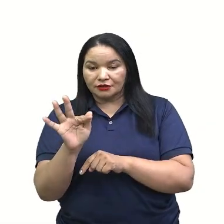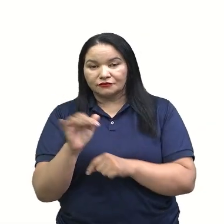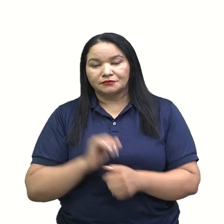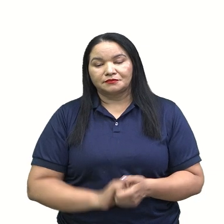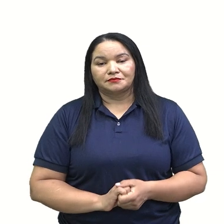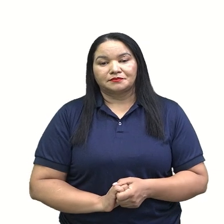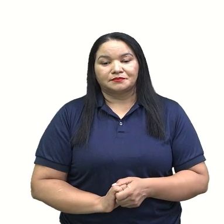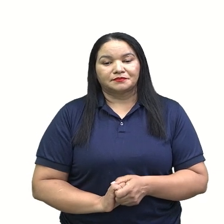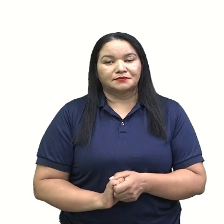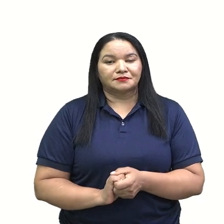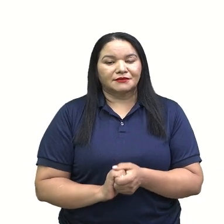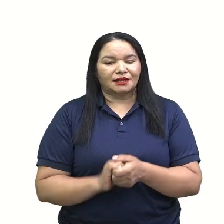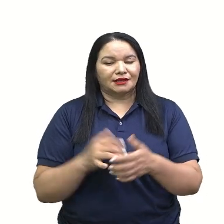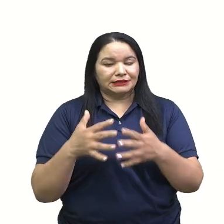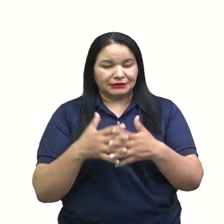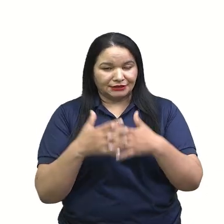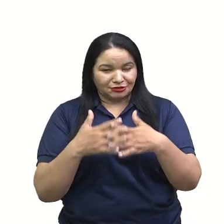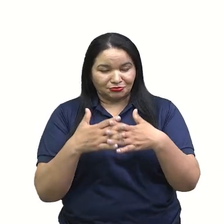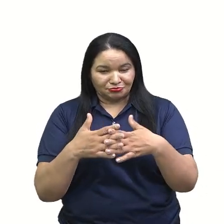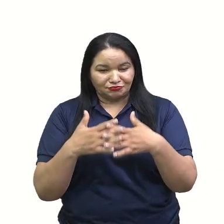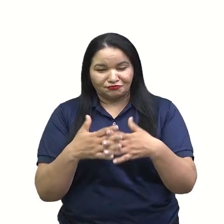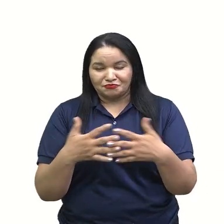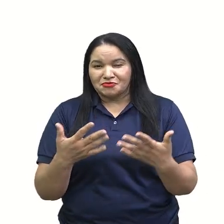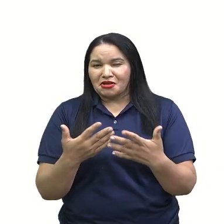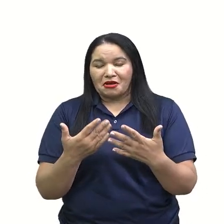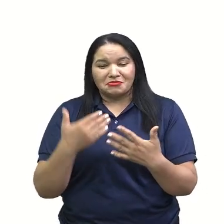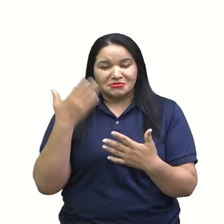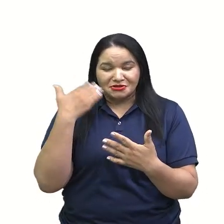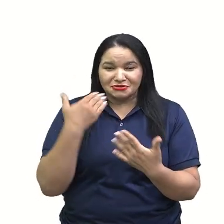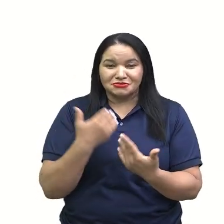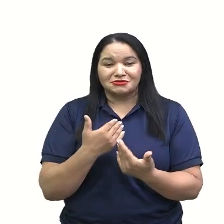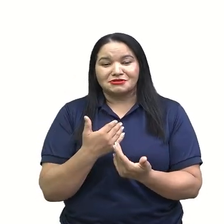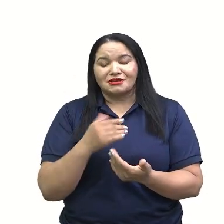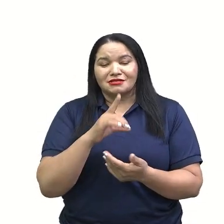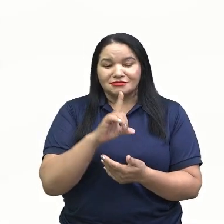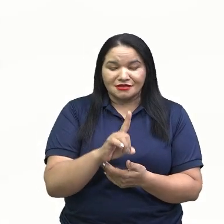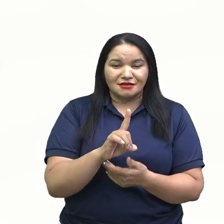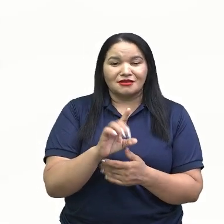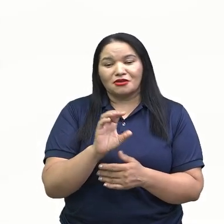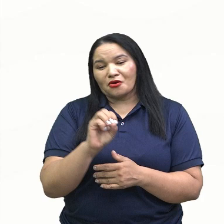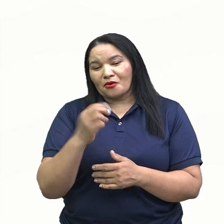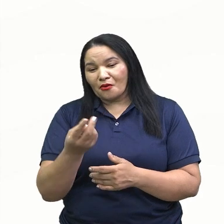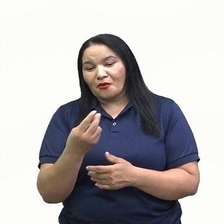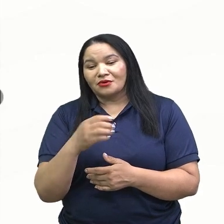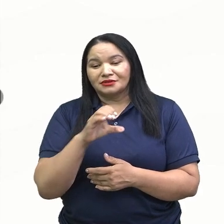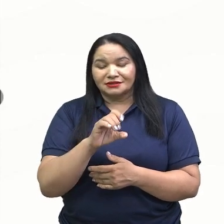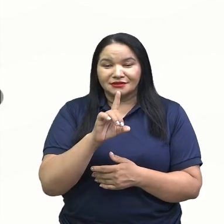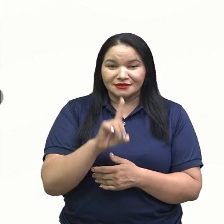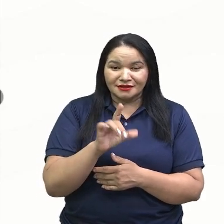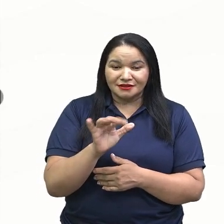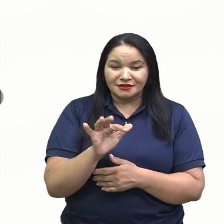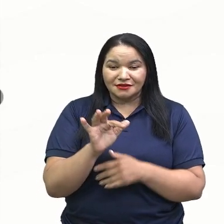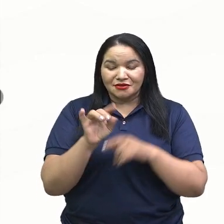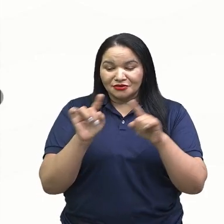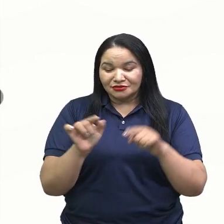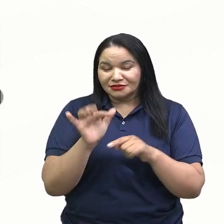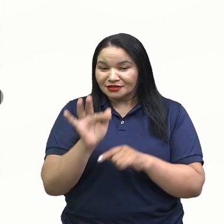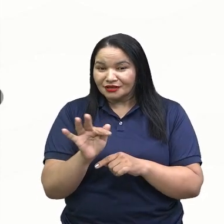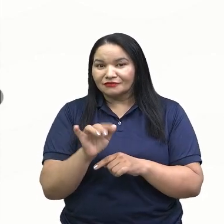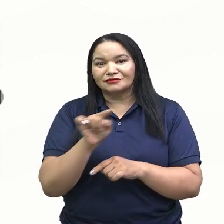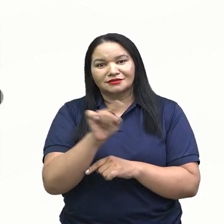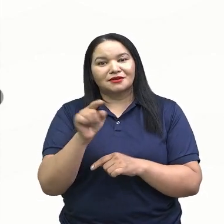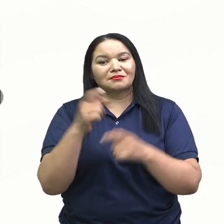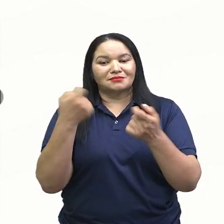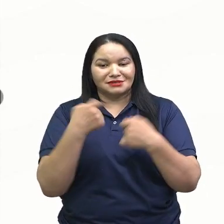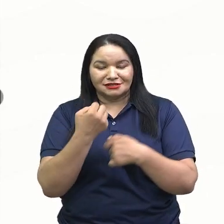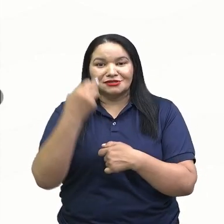entendi mais nada o que é domínio, contradomínio e imagem. Tá, bora voltar só rapidinho aqui, que você tem que guardar agora